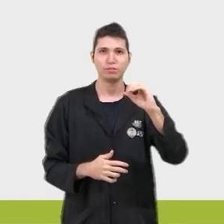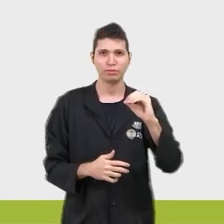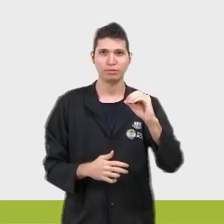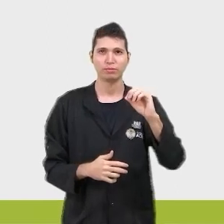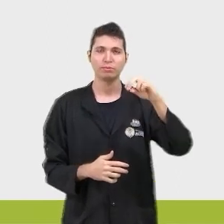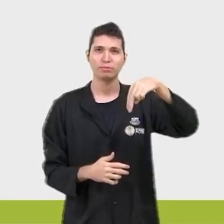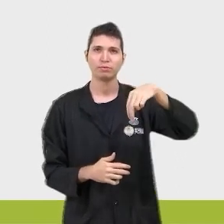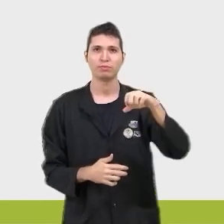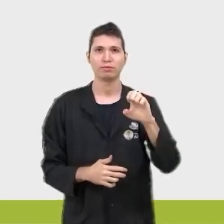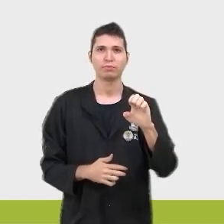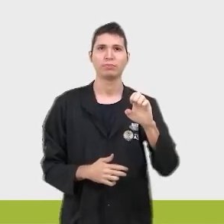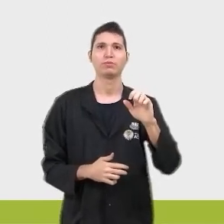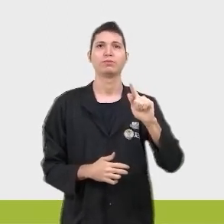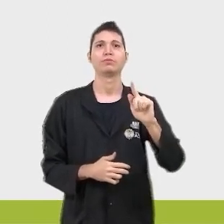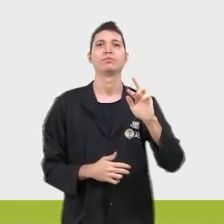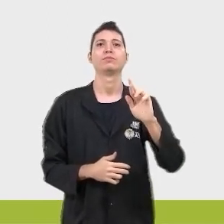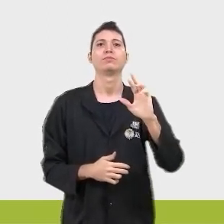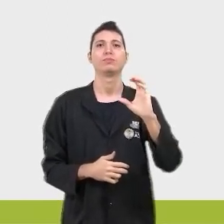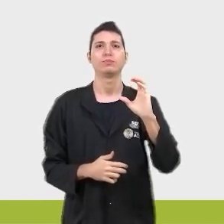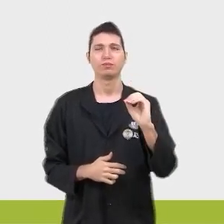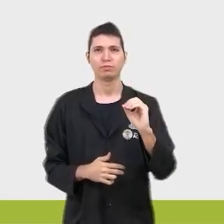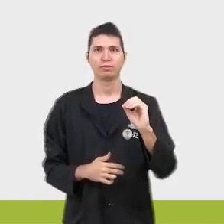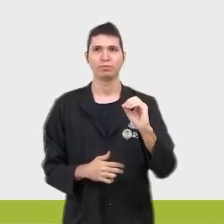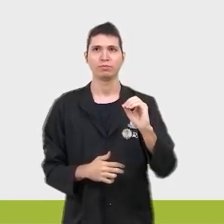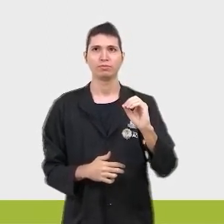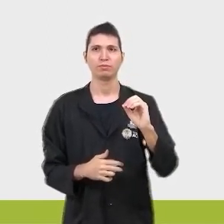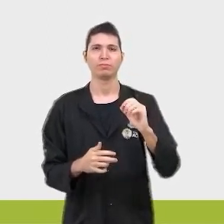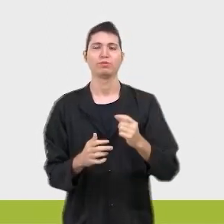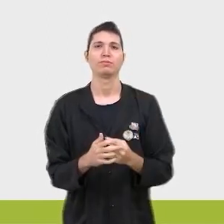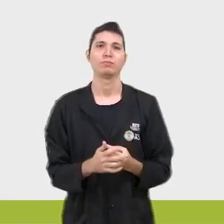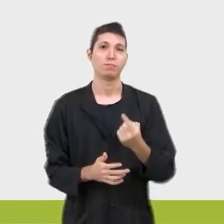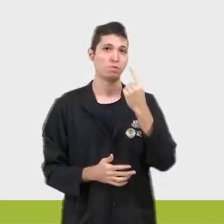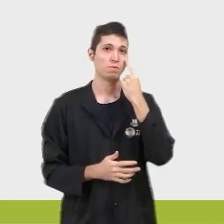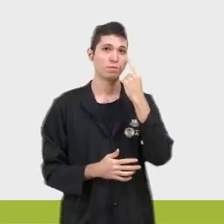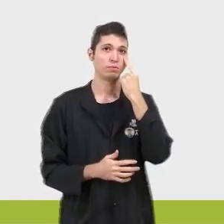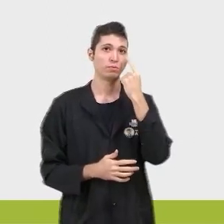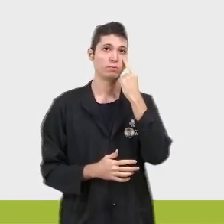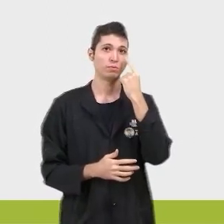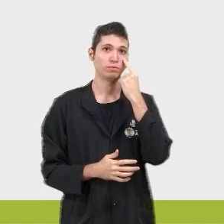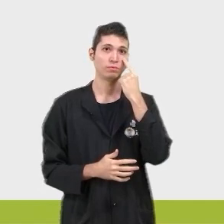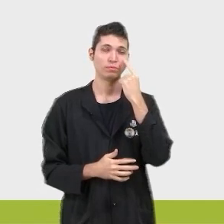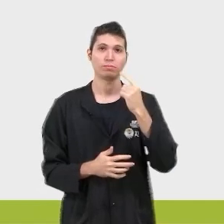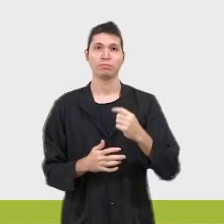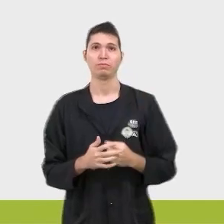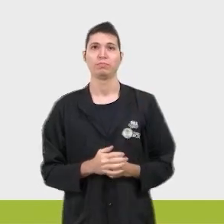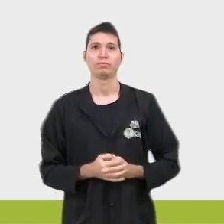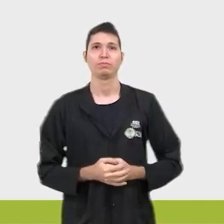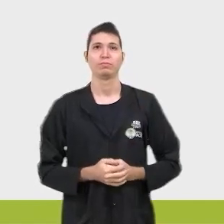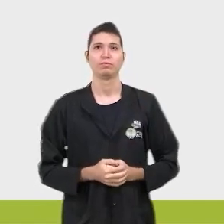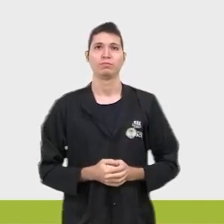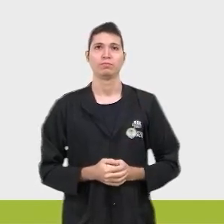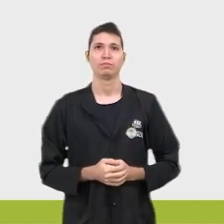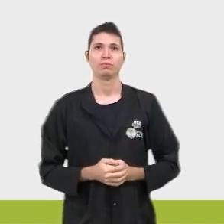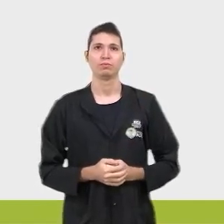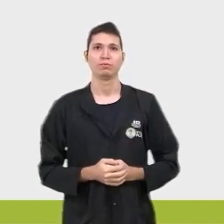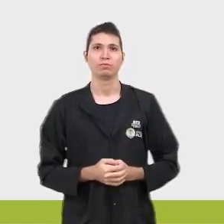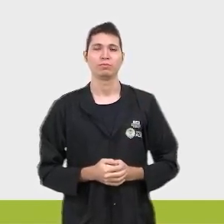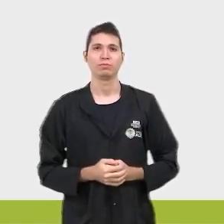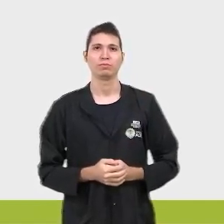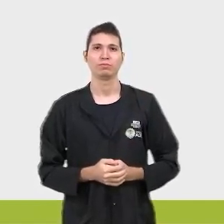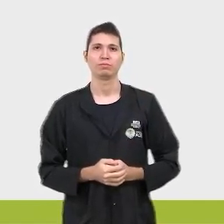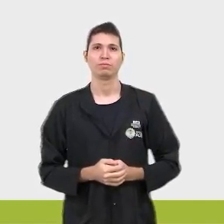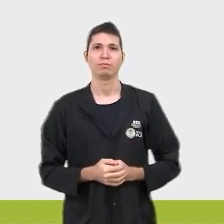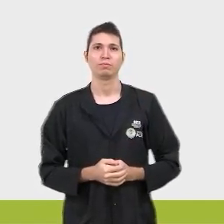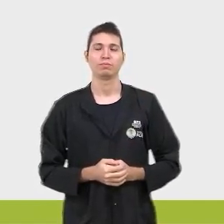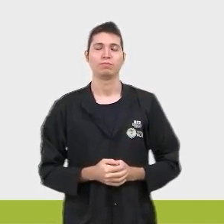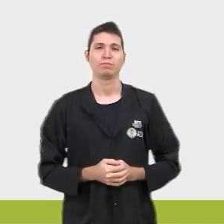nós estamos aqui variando entre Mato Grosso e Mato Grosso do Sul. Isso está tudo nesses ambientes aqui. Pega um pouquinho